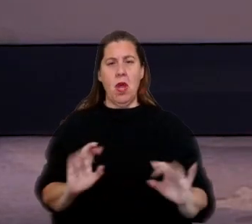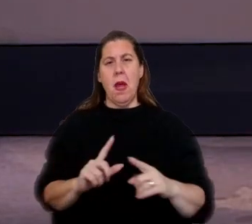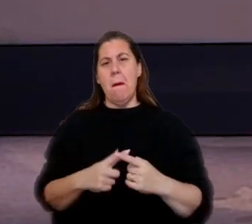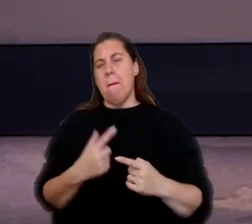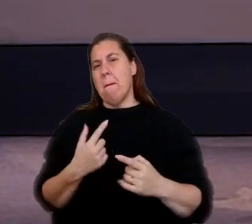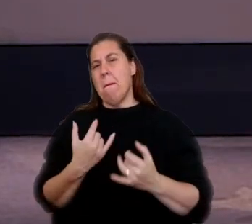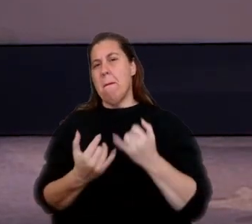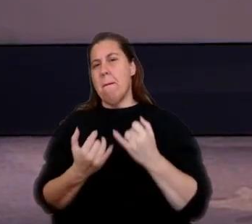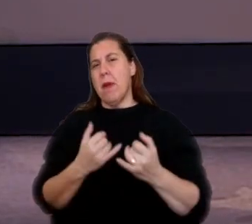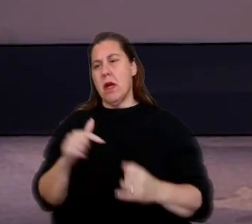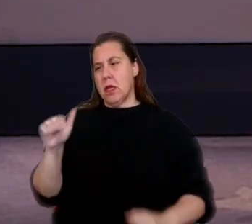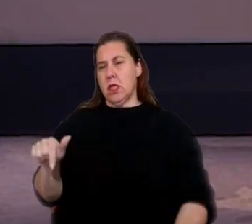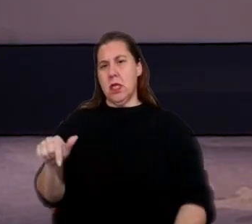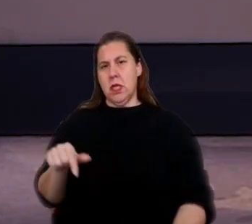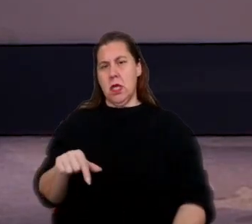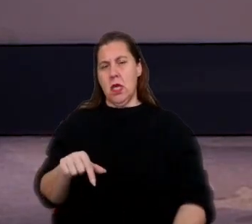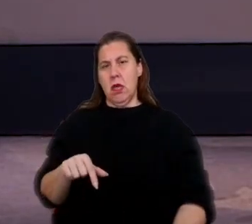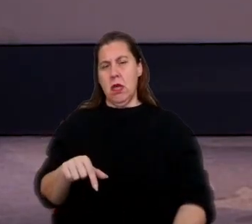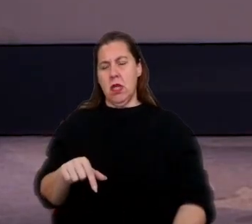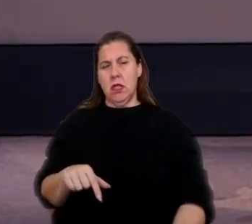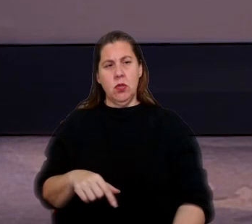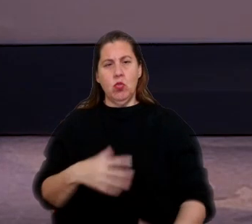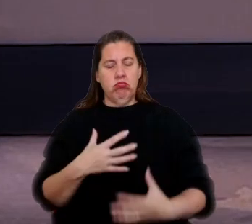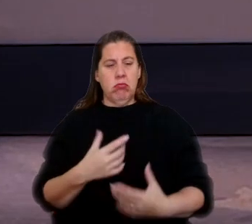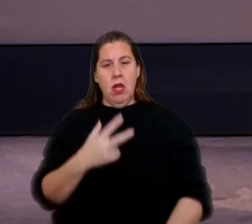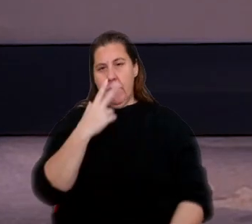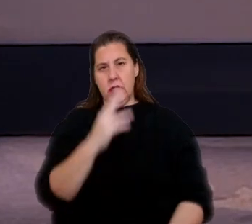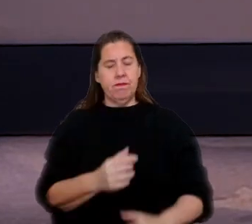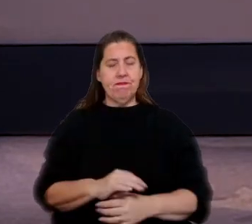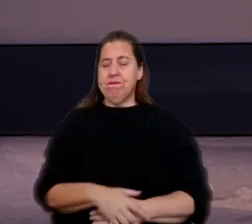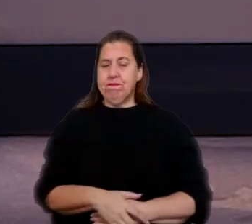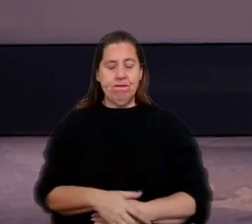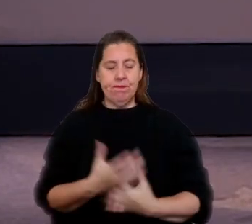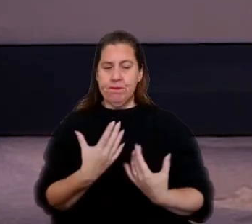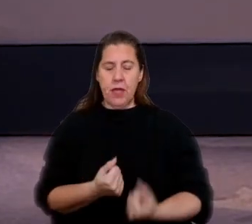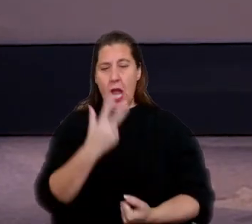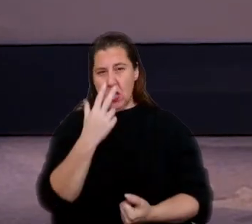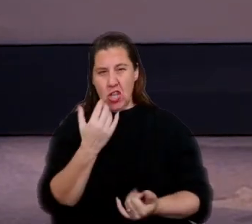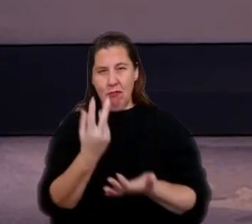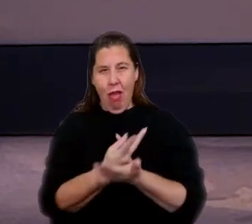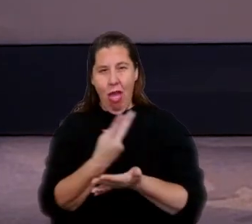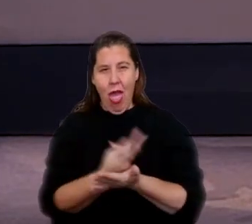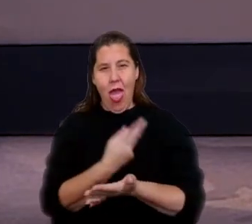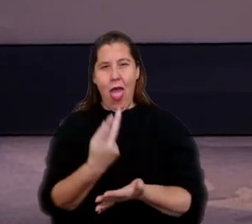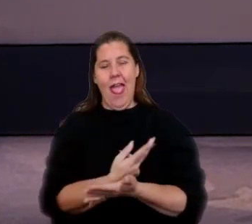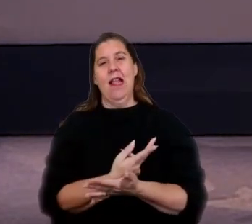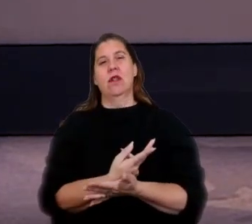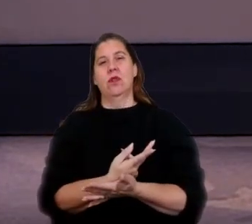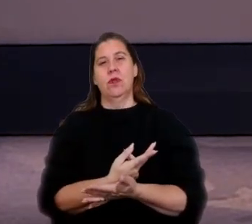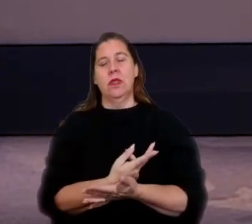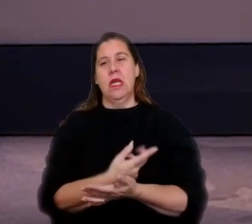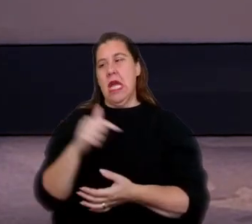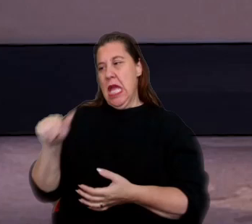E isso me pareceu que é constante ao redor do filme, ele é muito autocrítico. Na hora em que ele está tocando, ele está fazendo que não com a cabeça. Ele parece que ele é